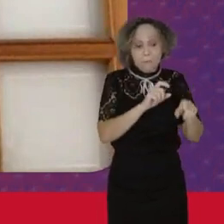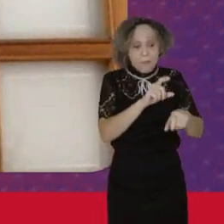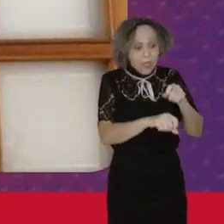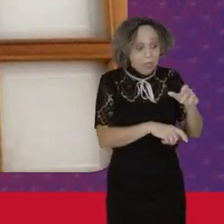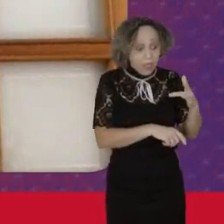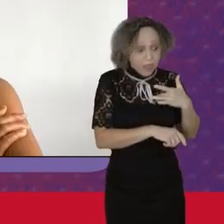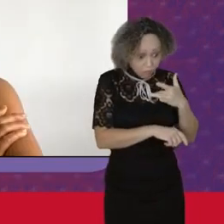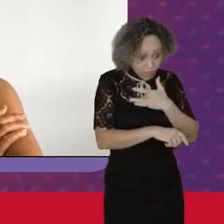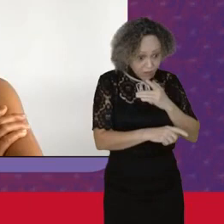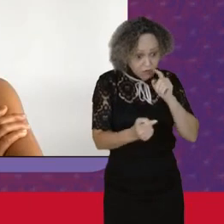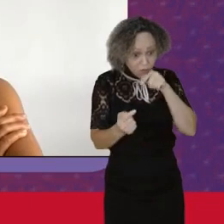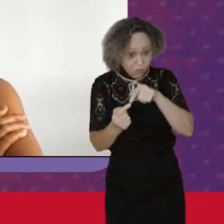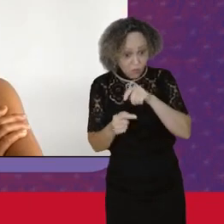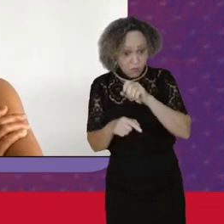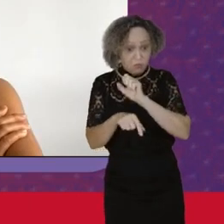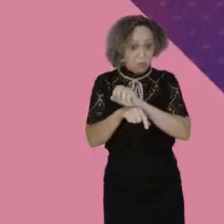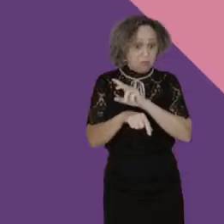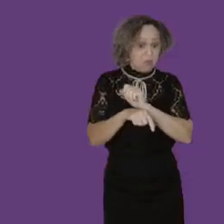fundamentais.